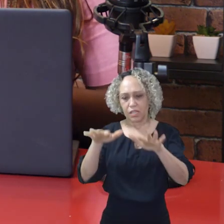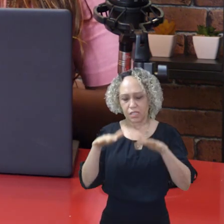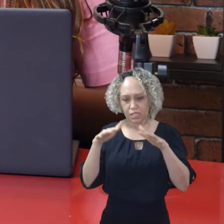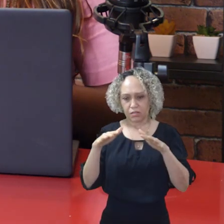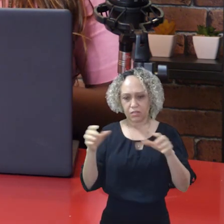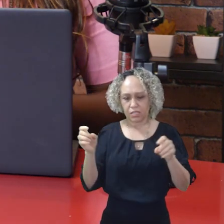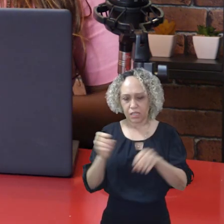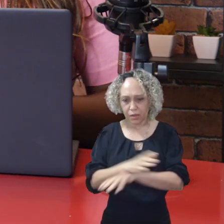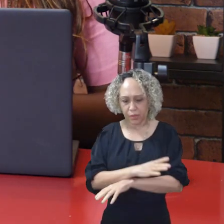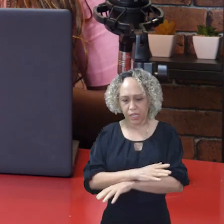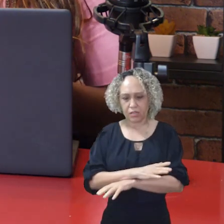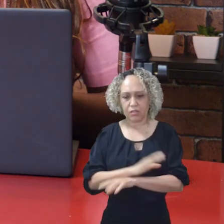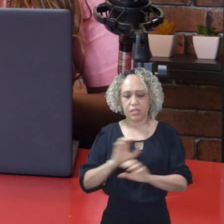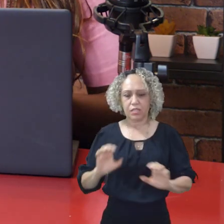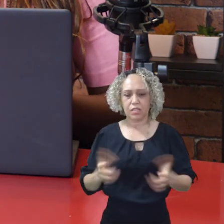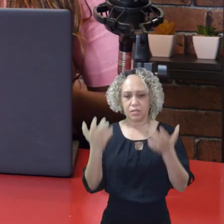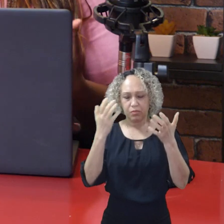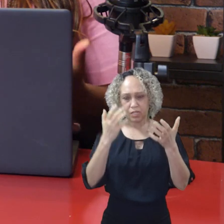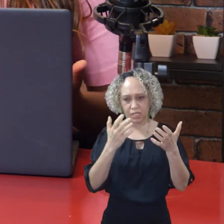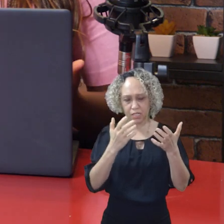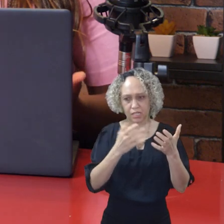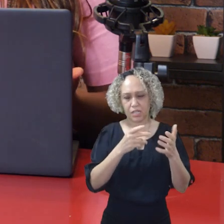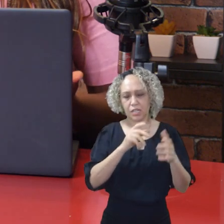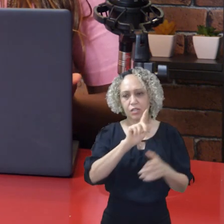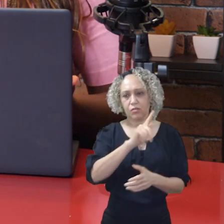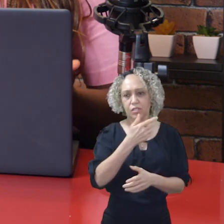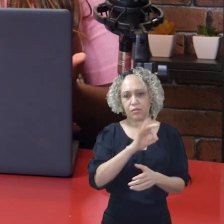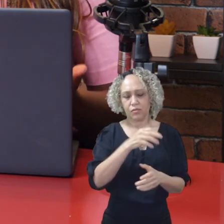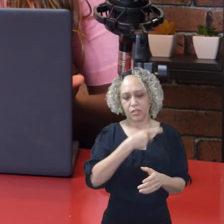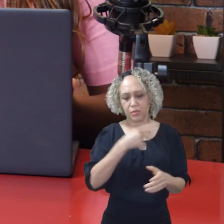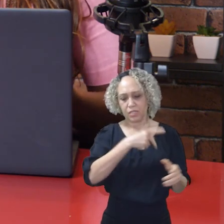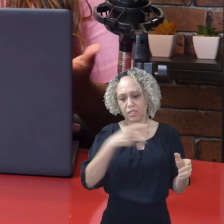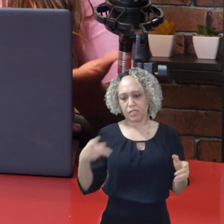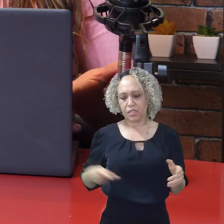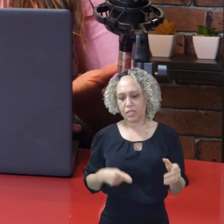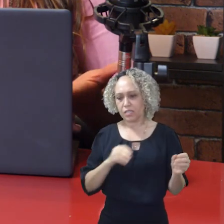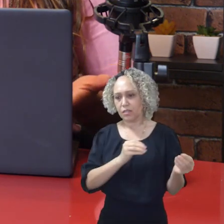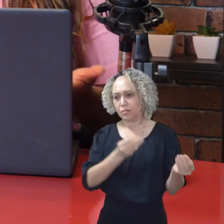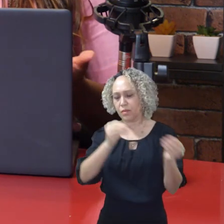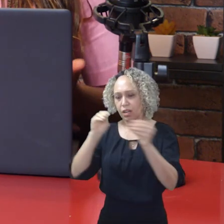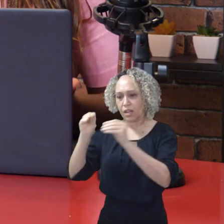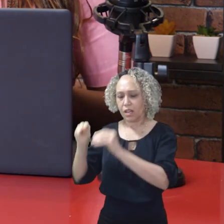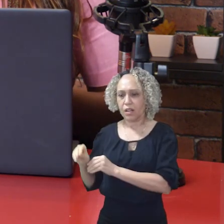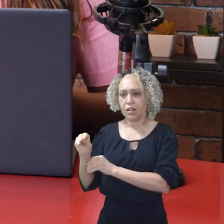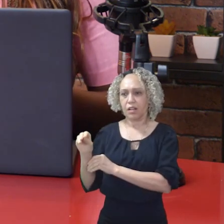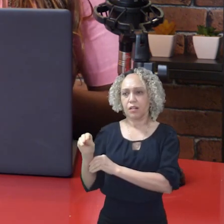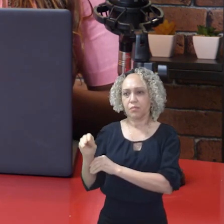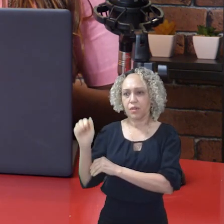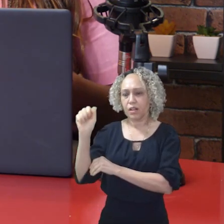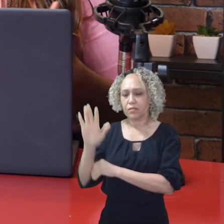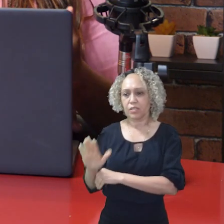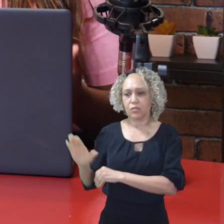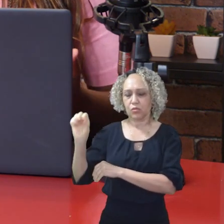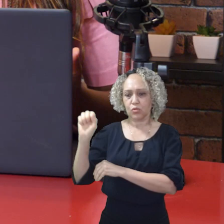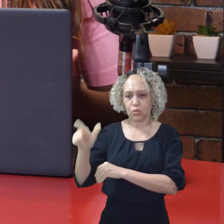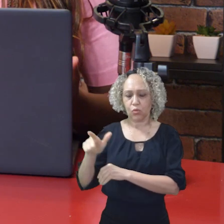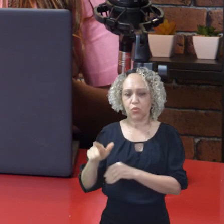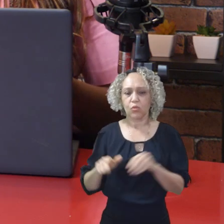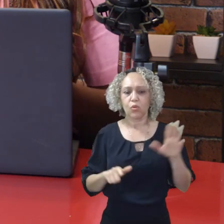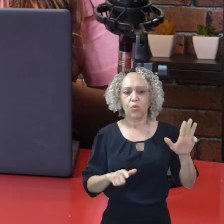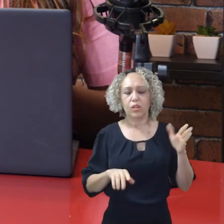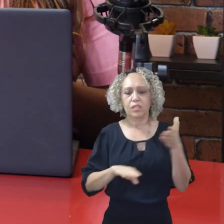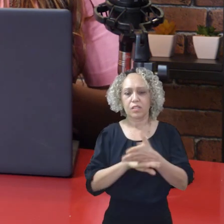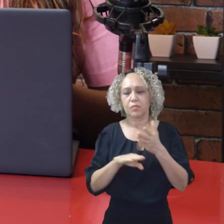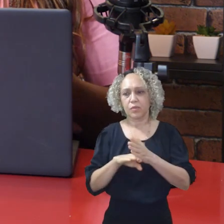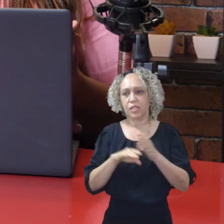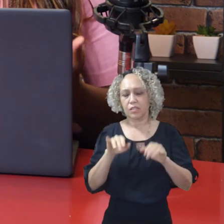à sessão de encerramento e à cerimônia de transmissão da presidência do G20 do Brasil para a África do Sul. Lula também